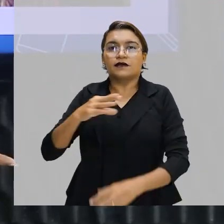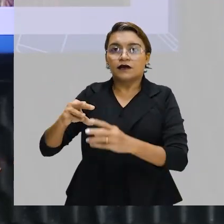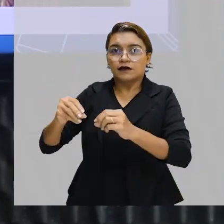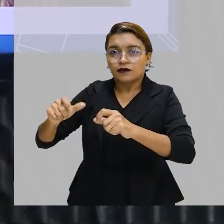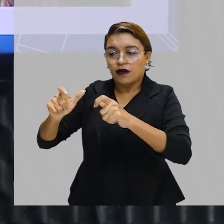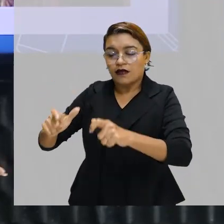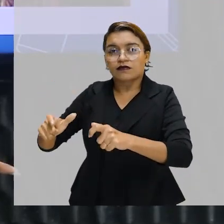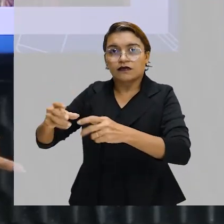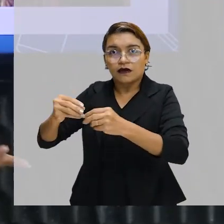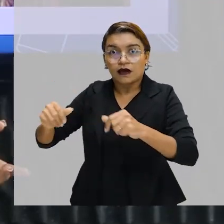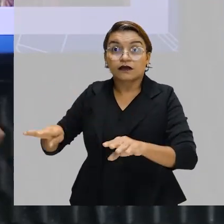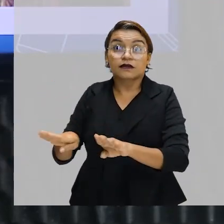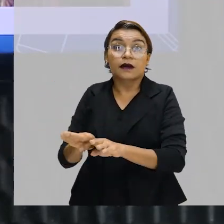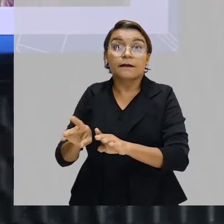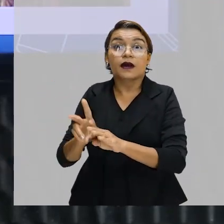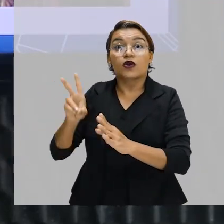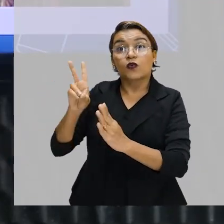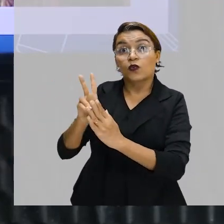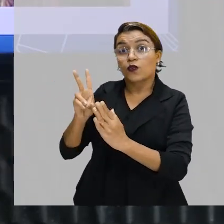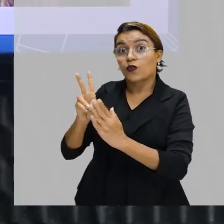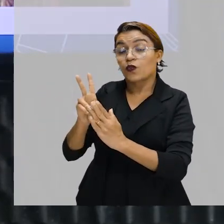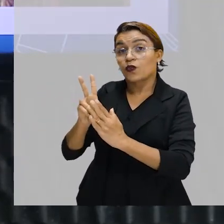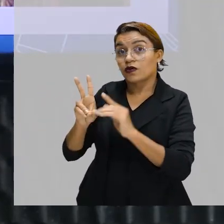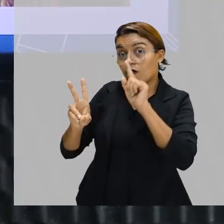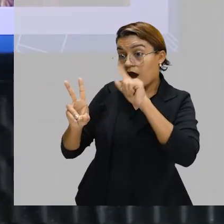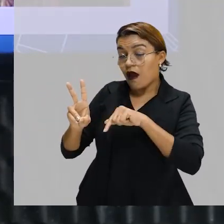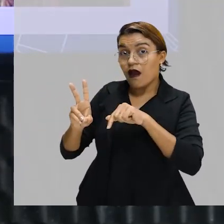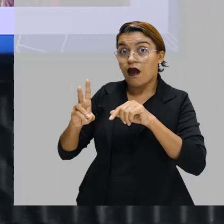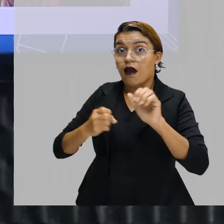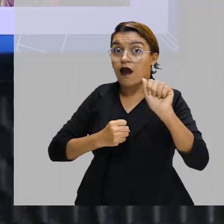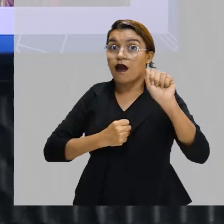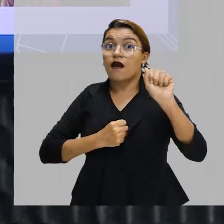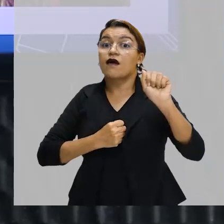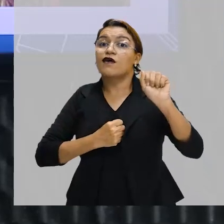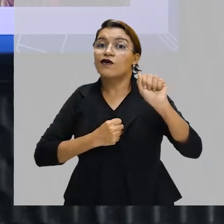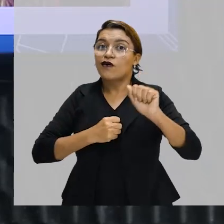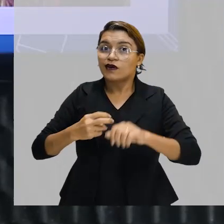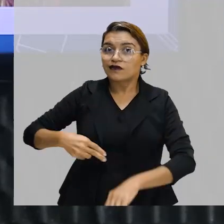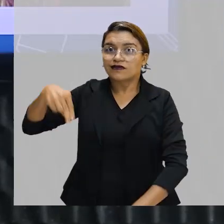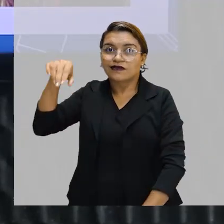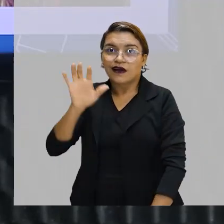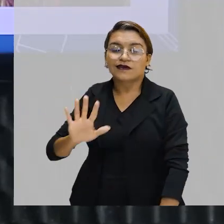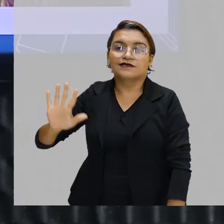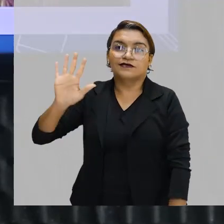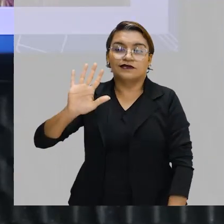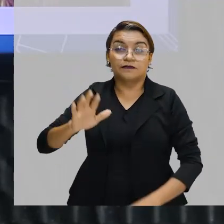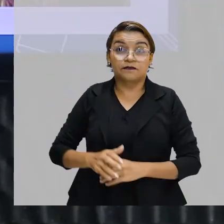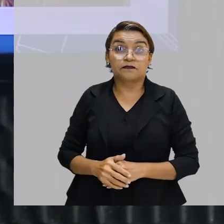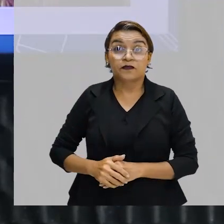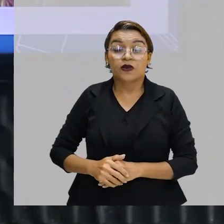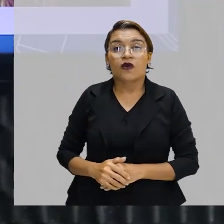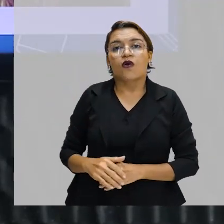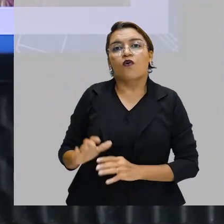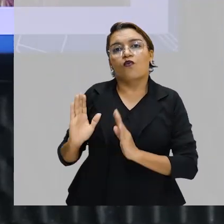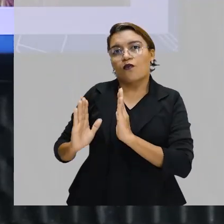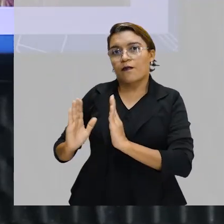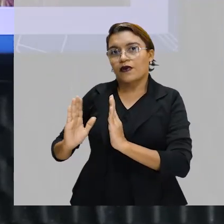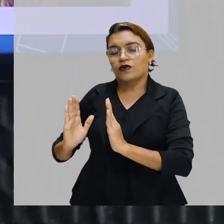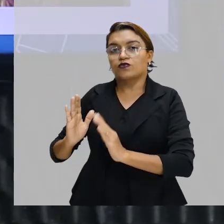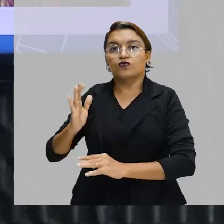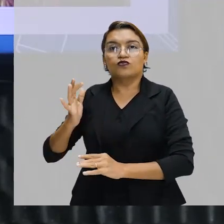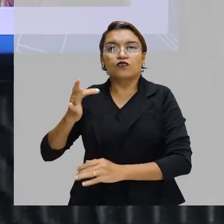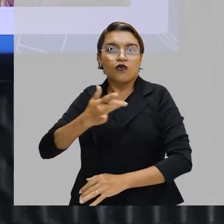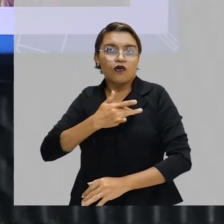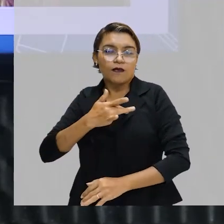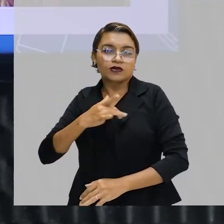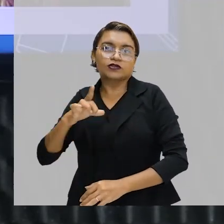e a figura do índio como herói nacional, certo? O romantismo tem 3 fases. O que eu estou falando de romântico